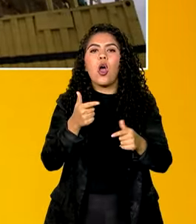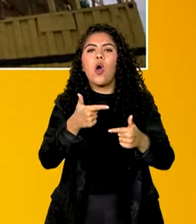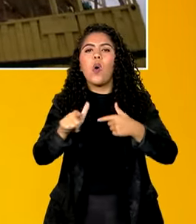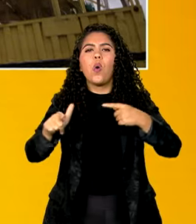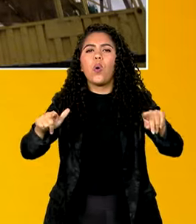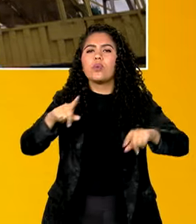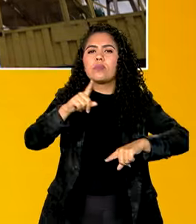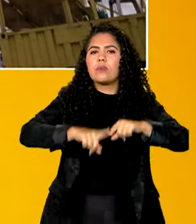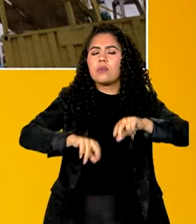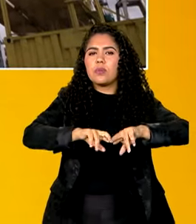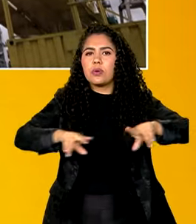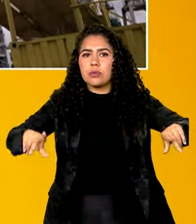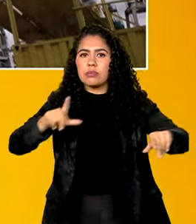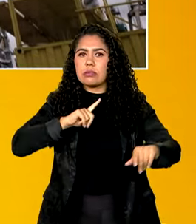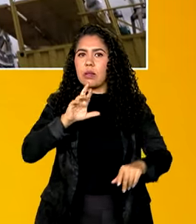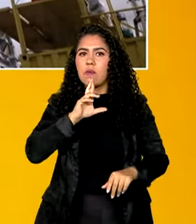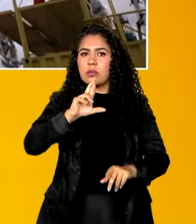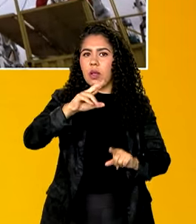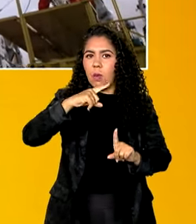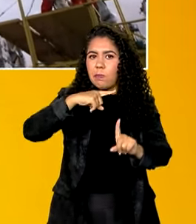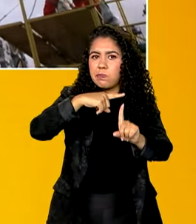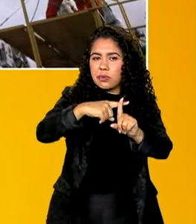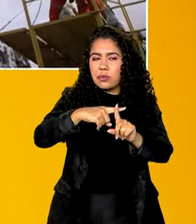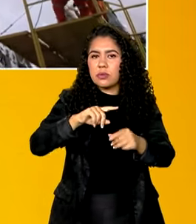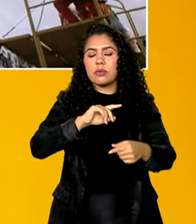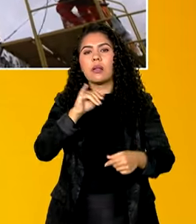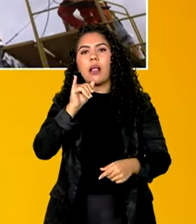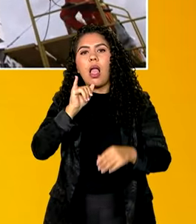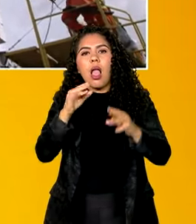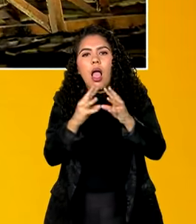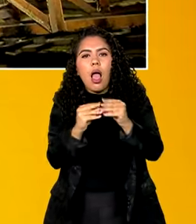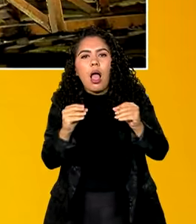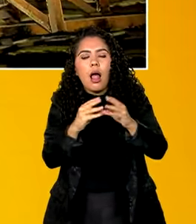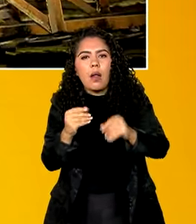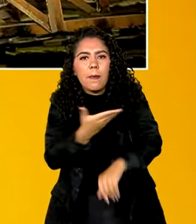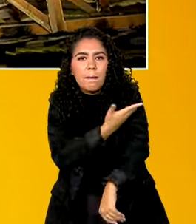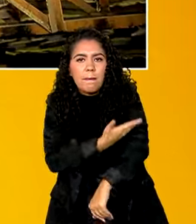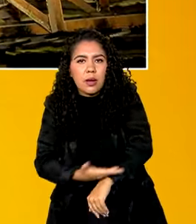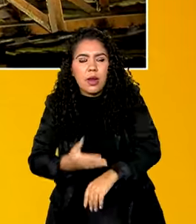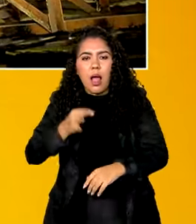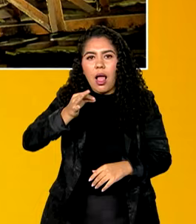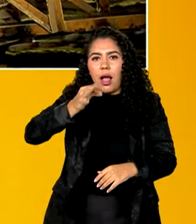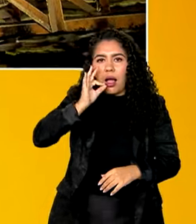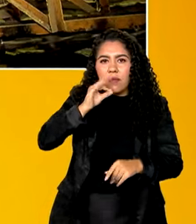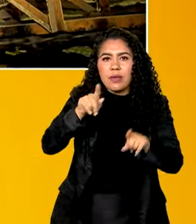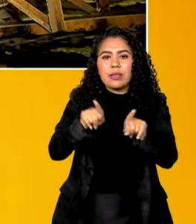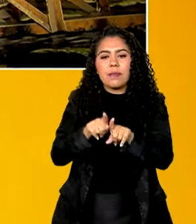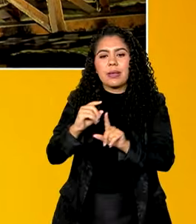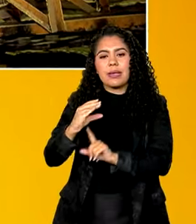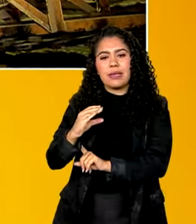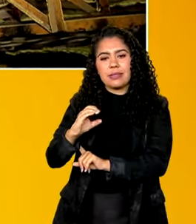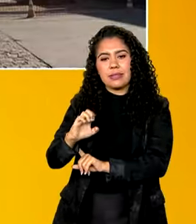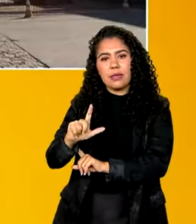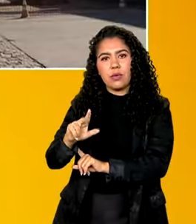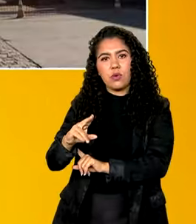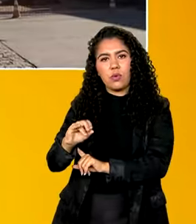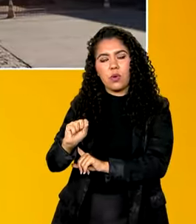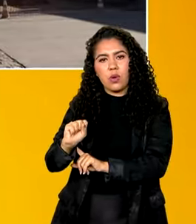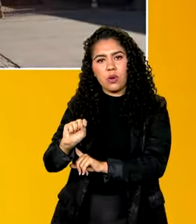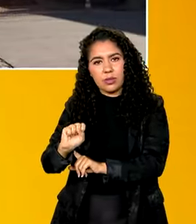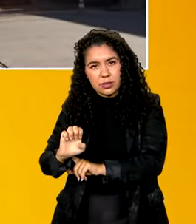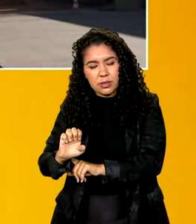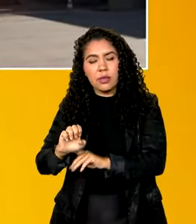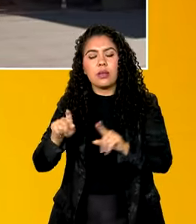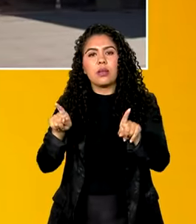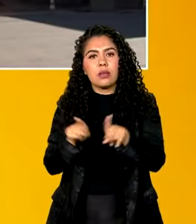com destaque positivo no mês foram algodão, café e celulose. Apesar do bom desempenho